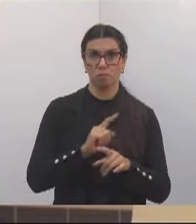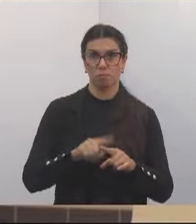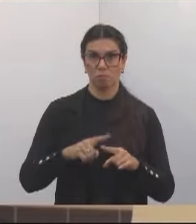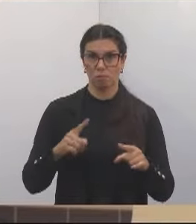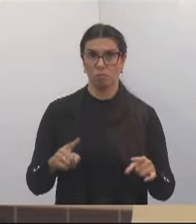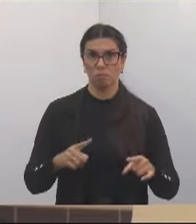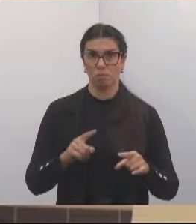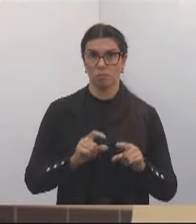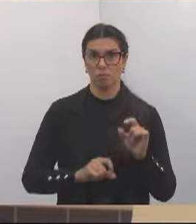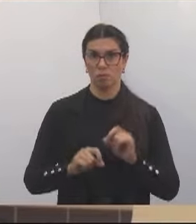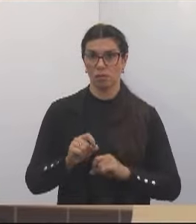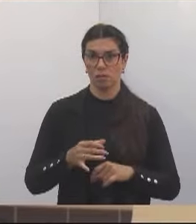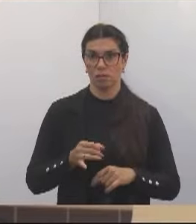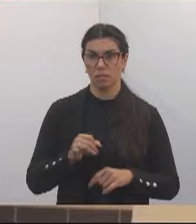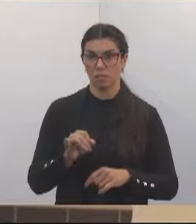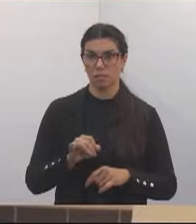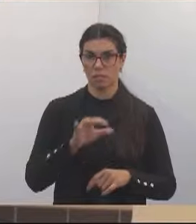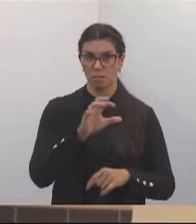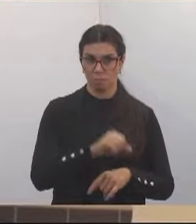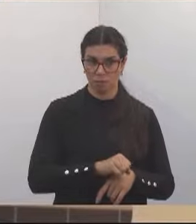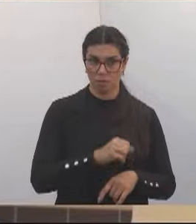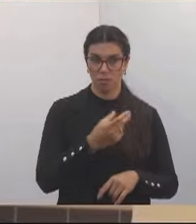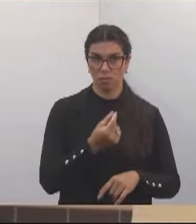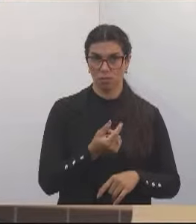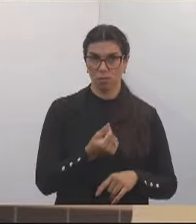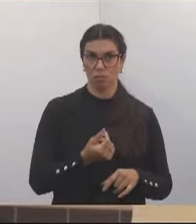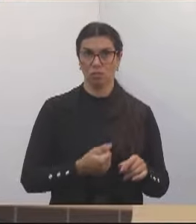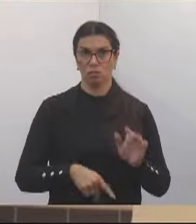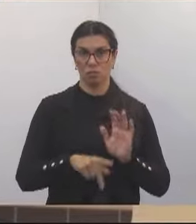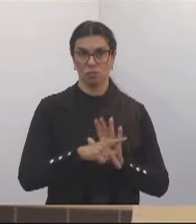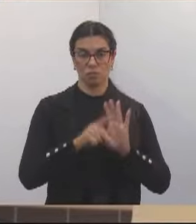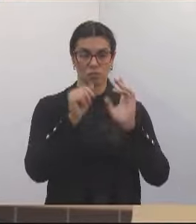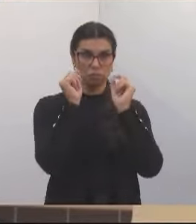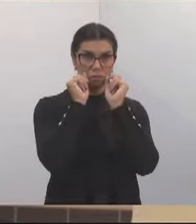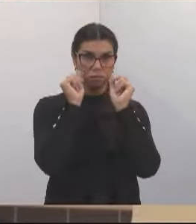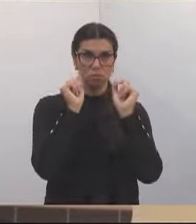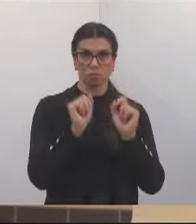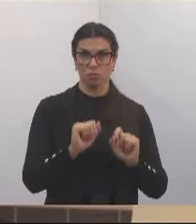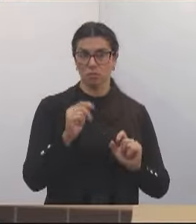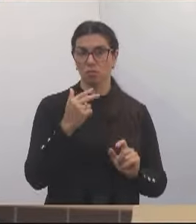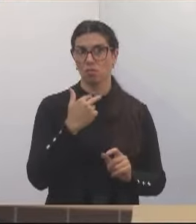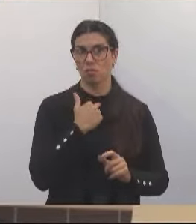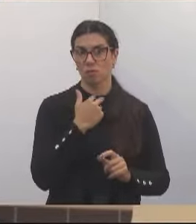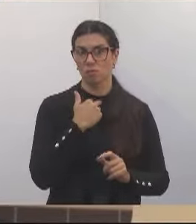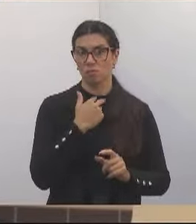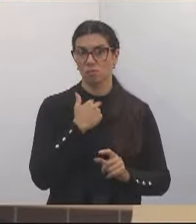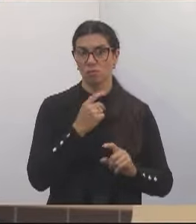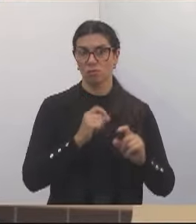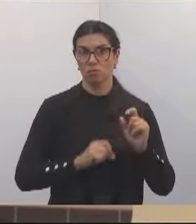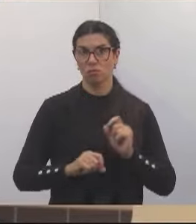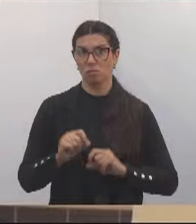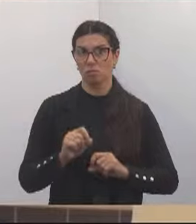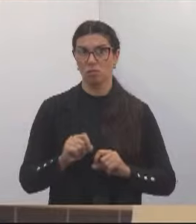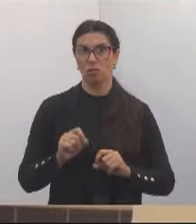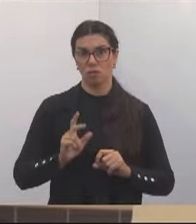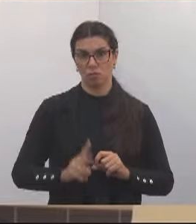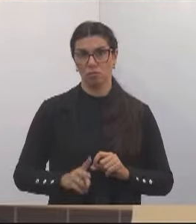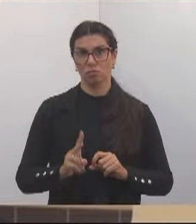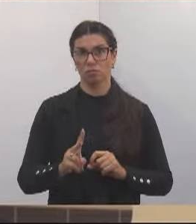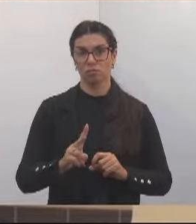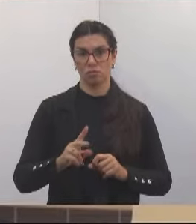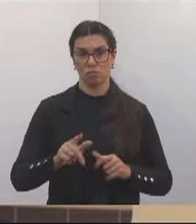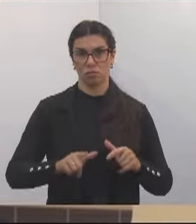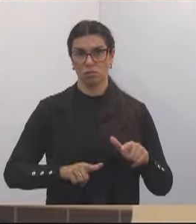que retém dinheiro de assessores, não é? Não pode exercer a função de